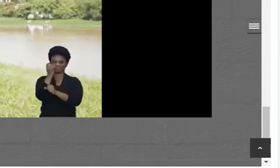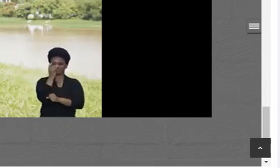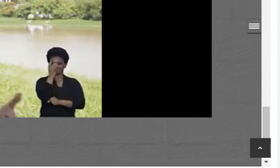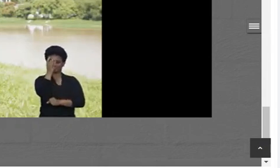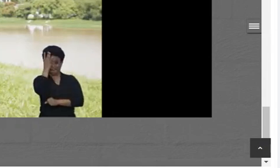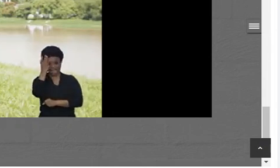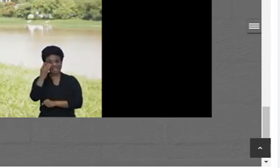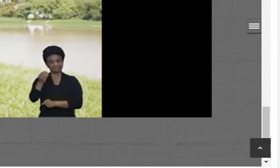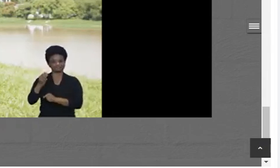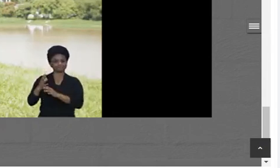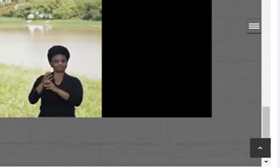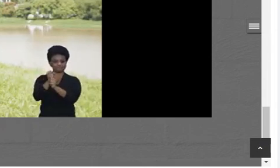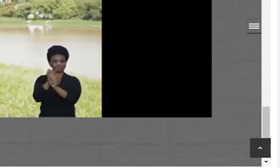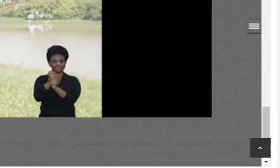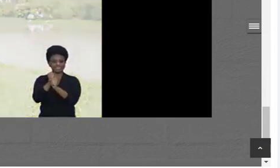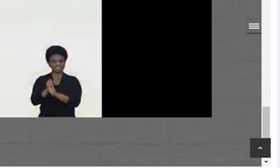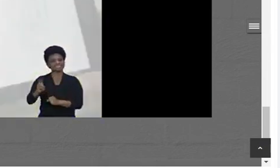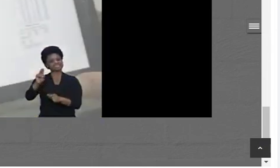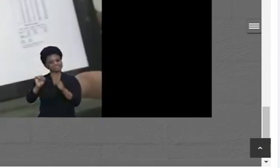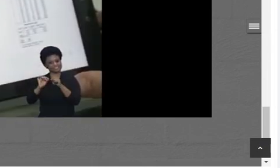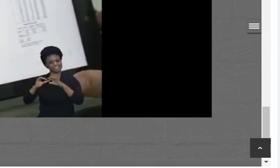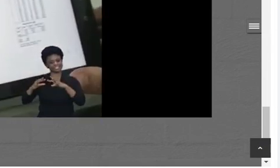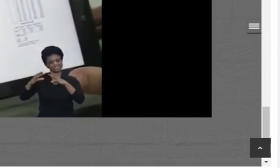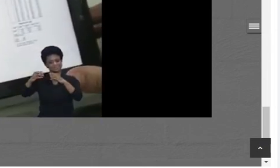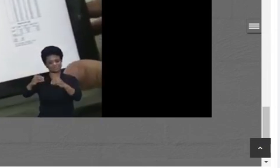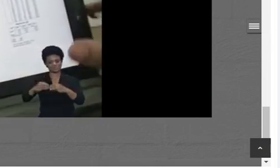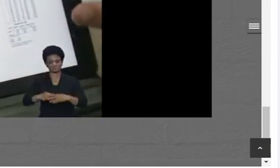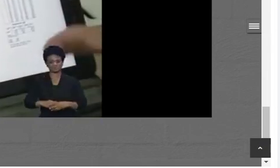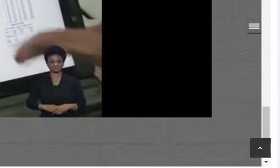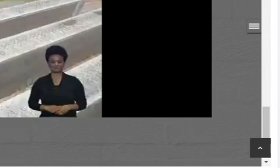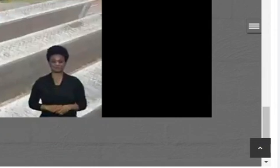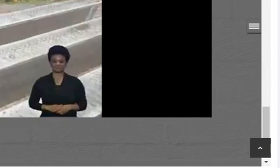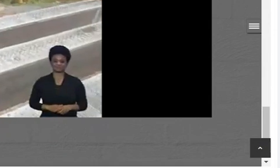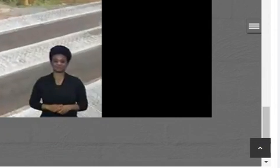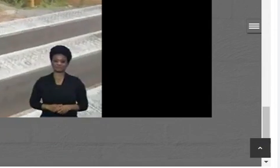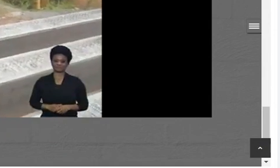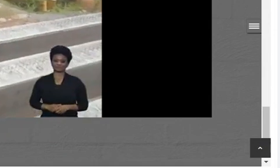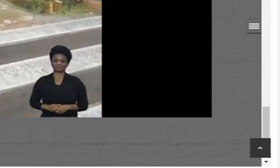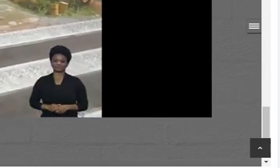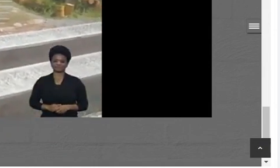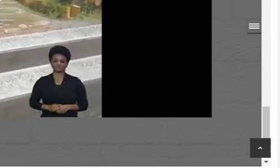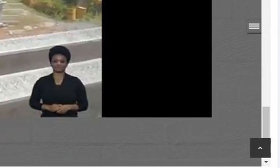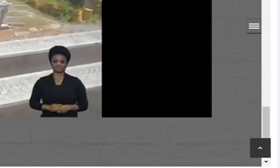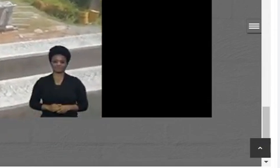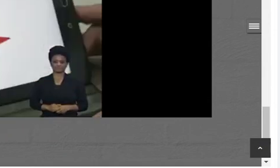até para os calculistas desenvolverem isso daí.